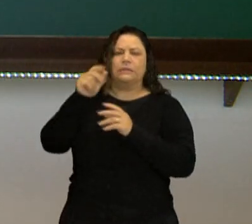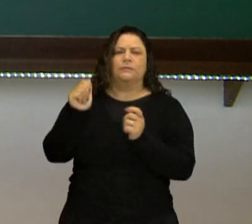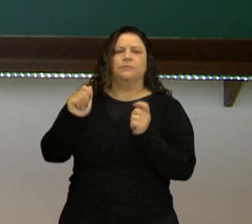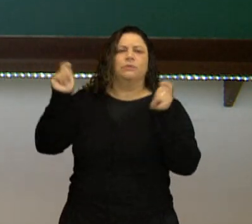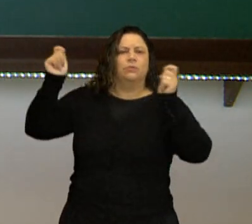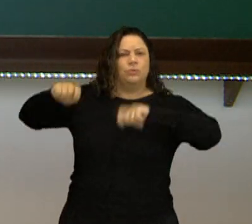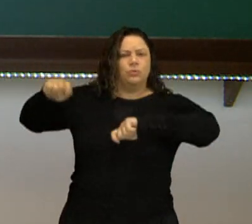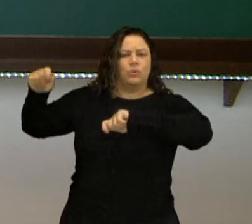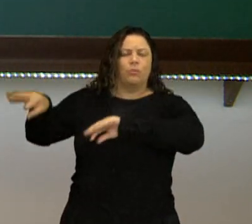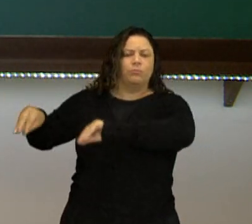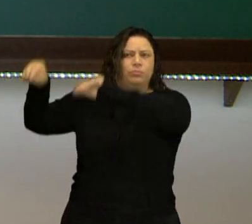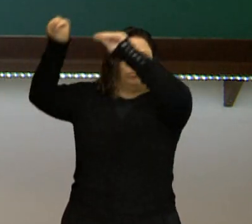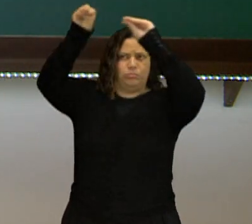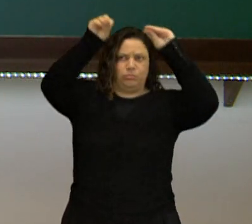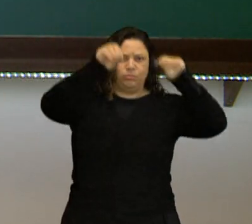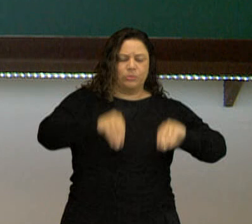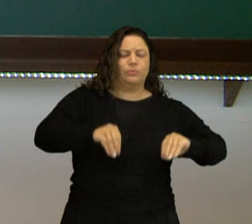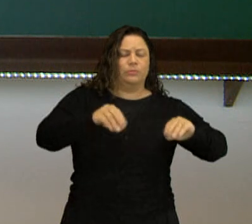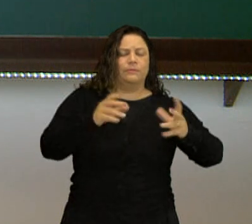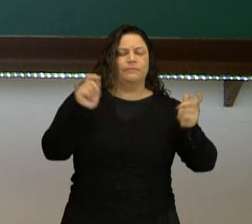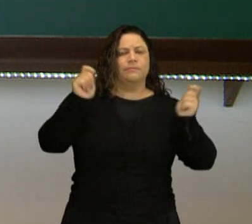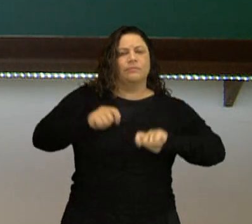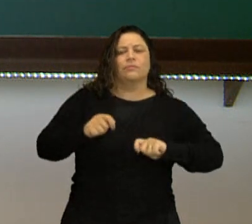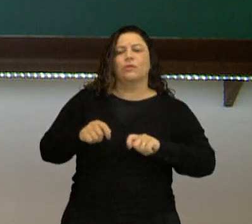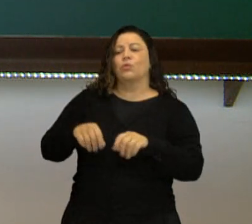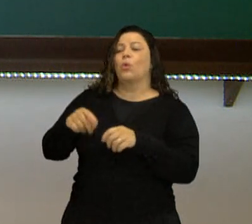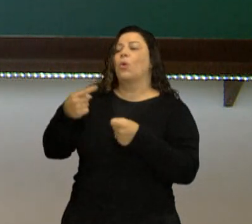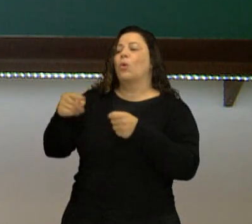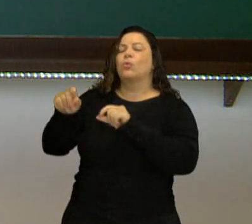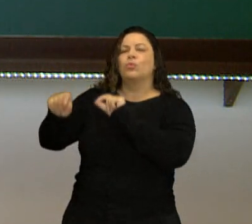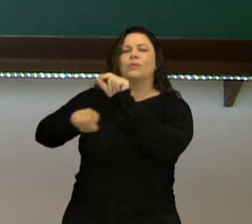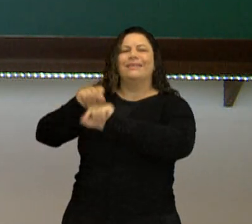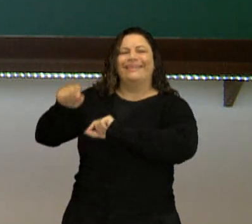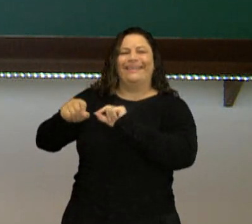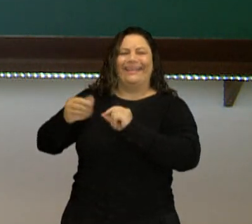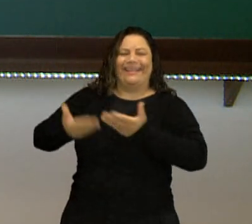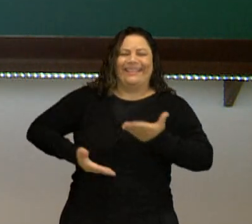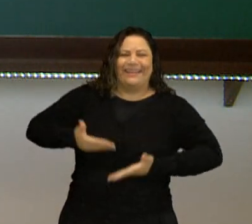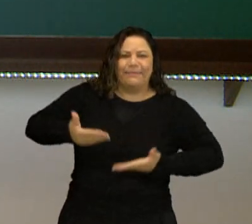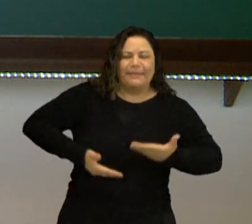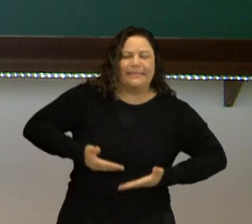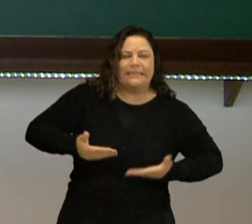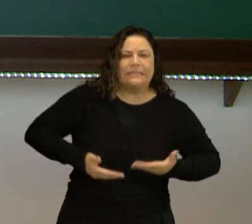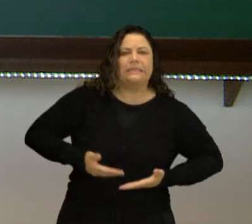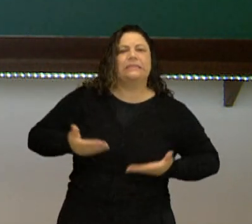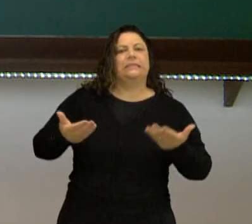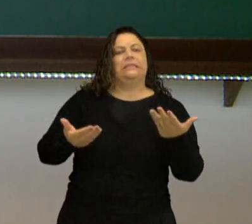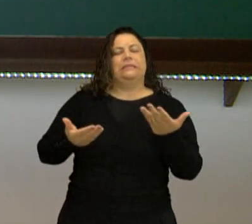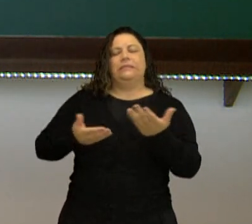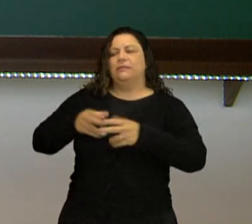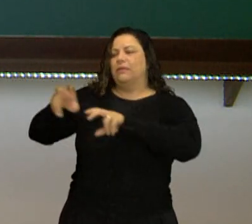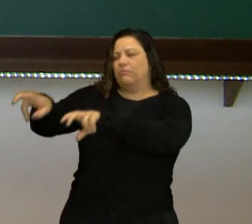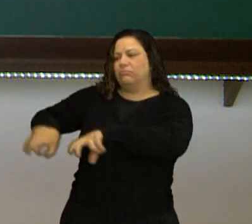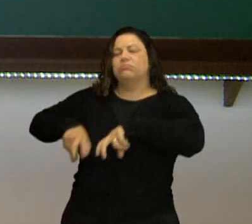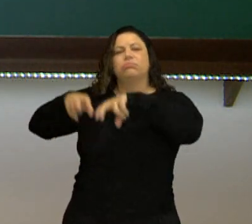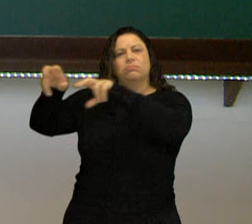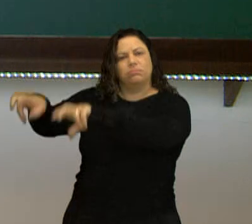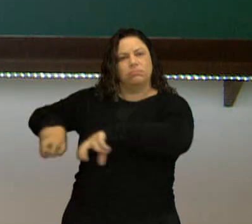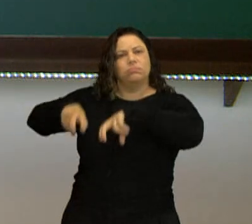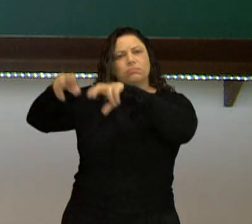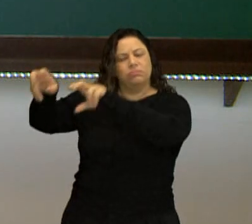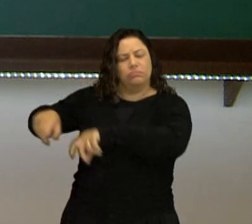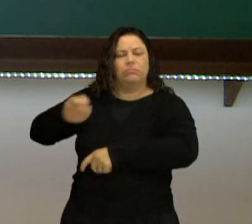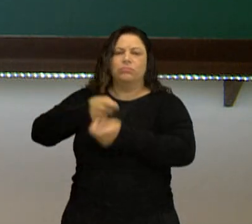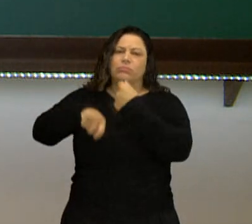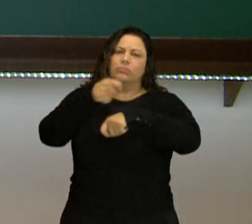população foi morar nos feudos, tornaram-se servos do senhor feudal, nós vamos então ter essa economia agrária. É